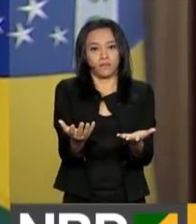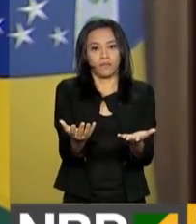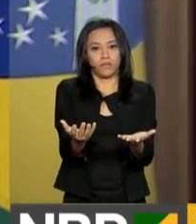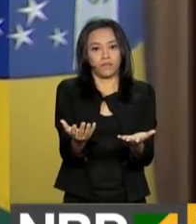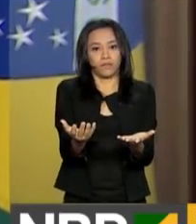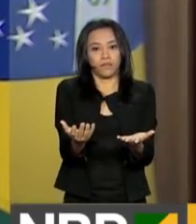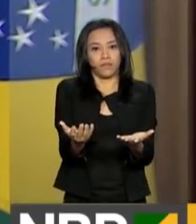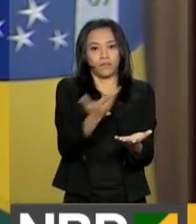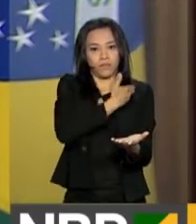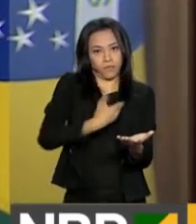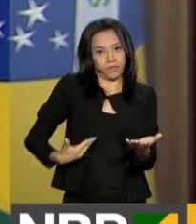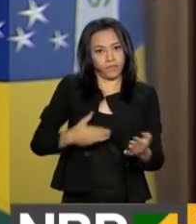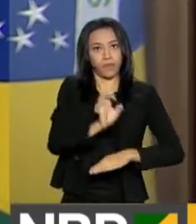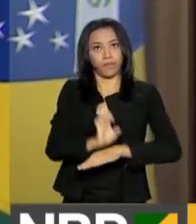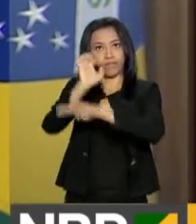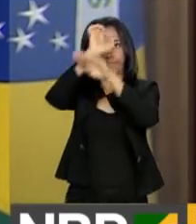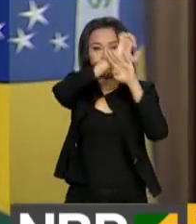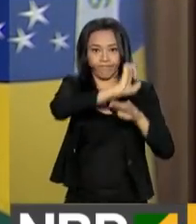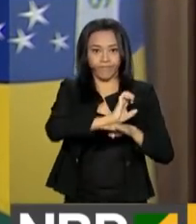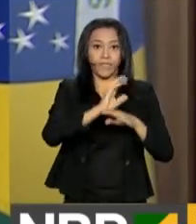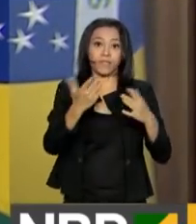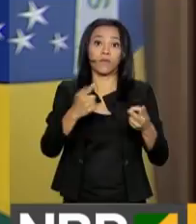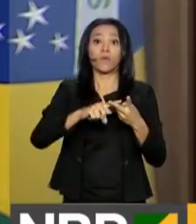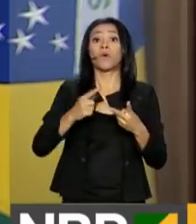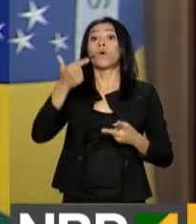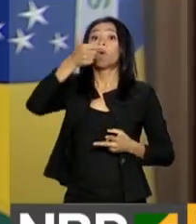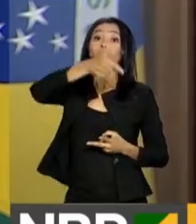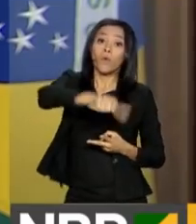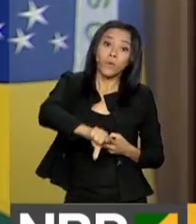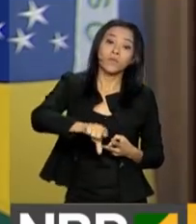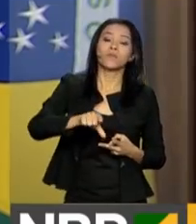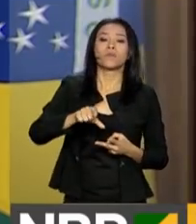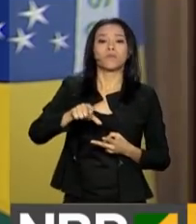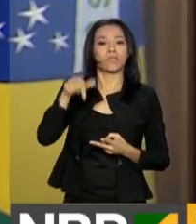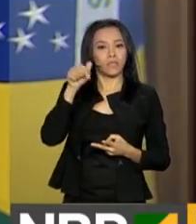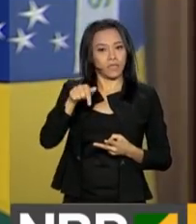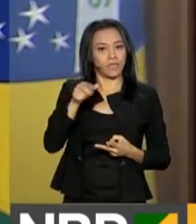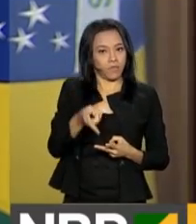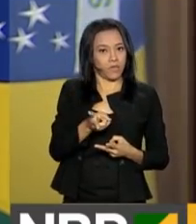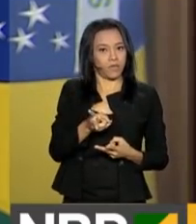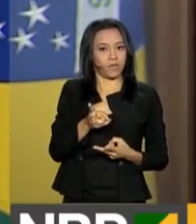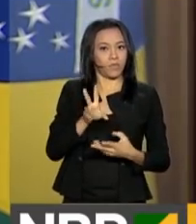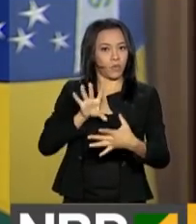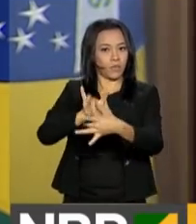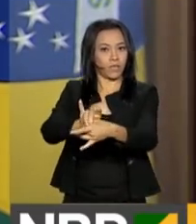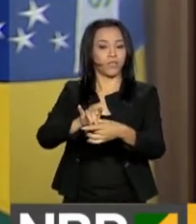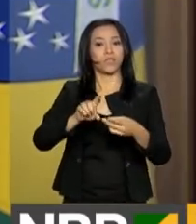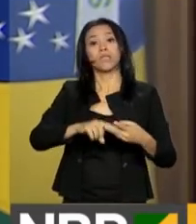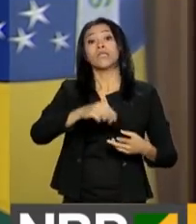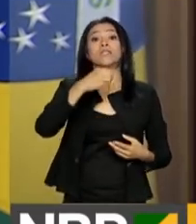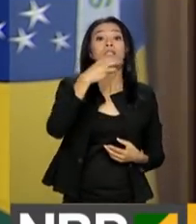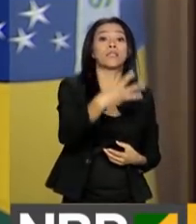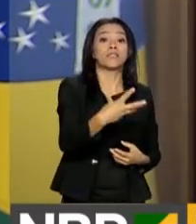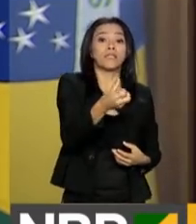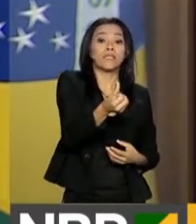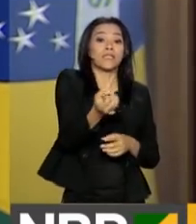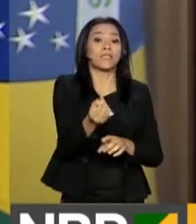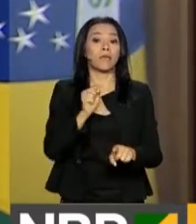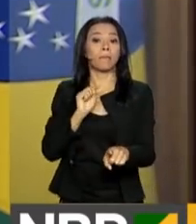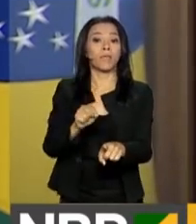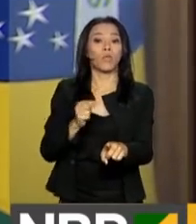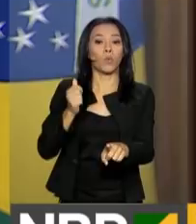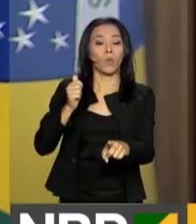poder público e também nós temos um outro recorde ainda nessa nessa área que são as 360 mil bolsas